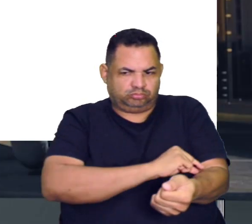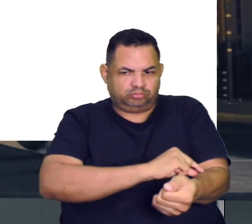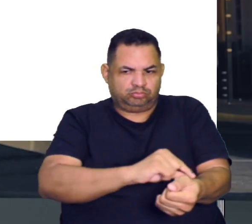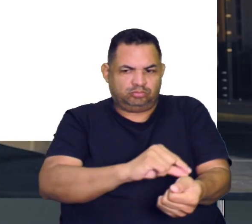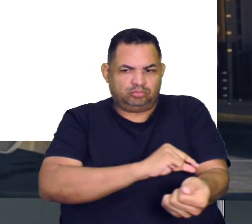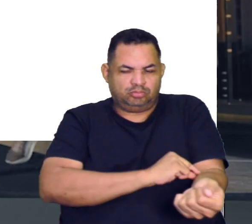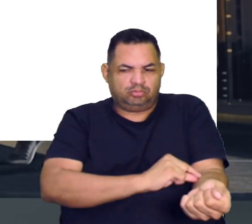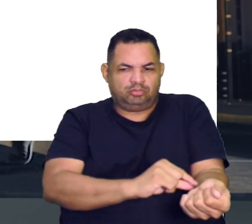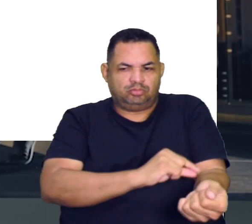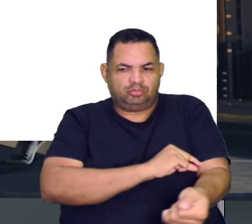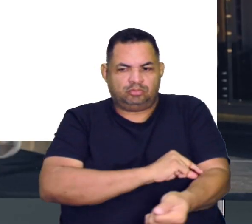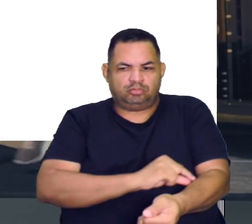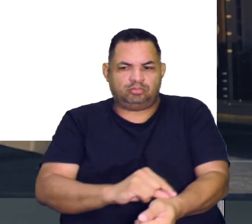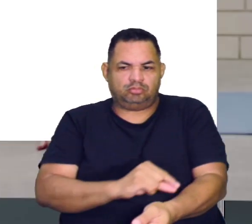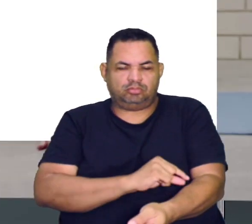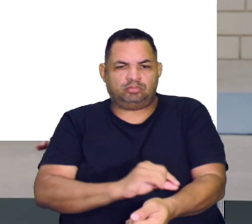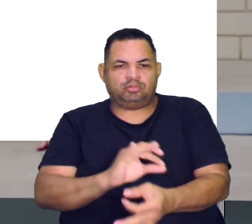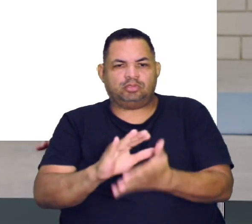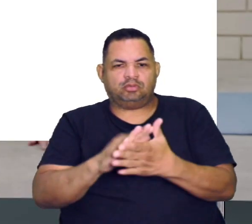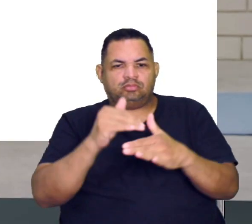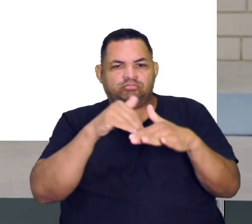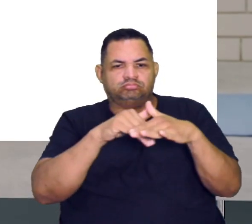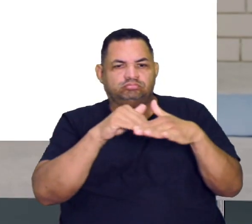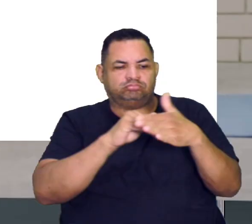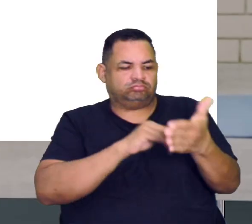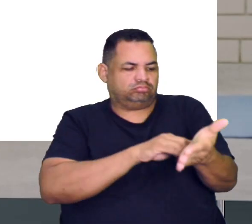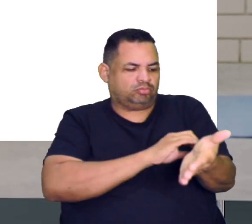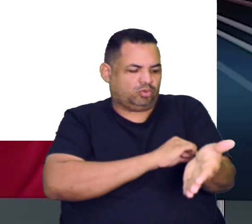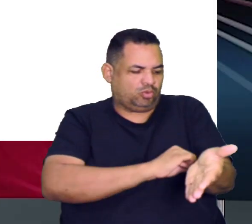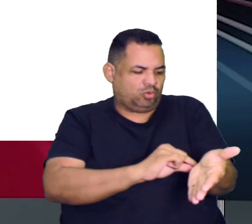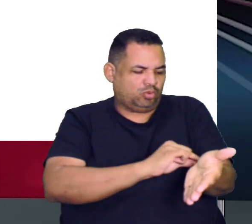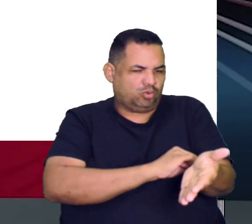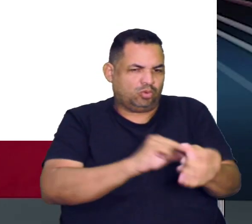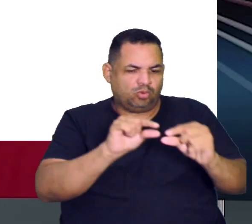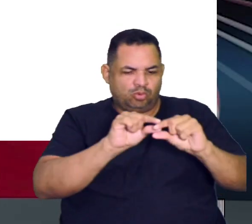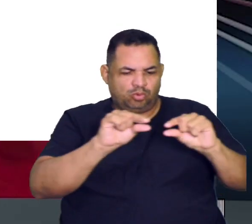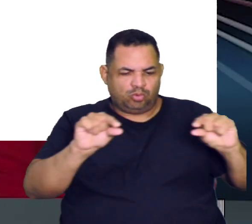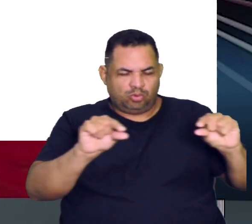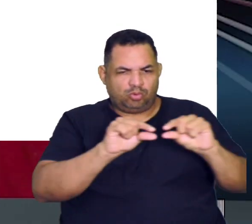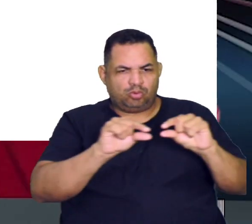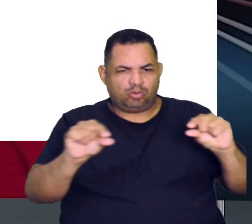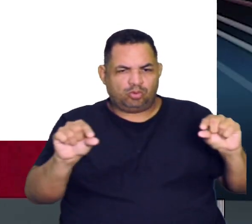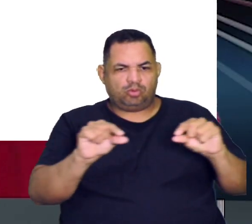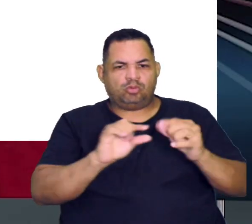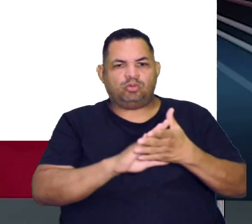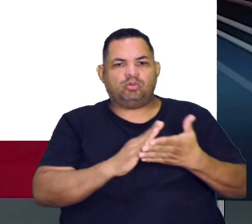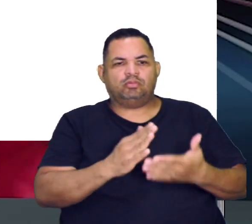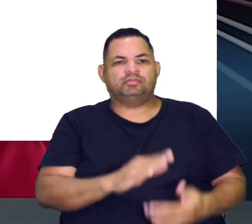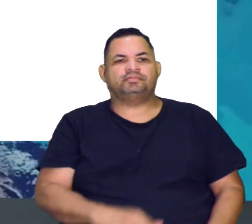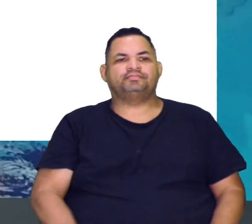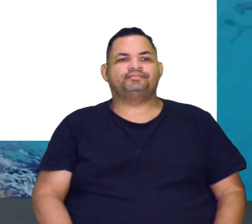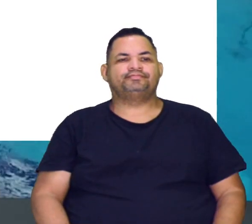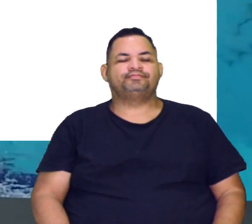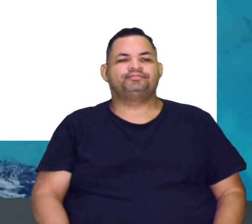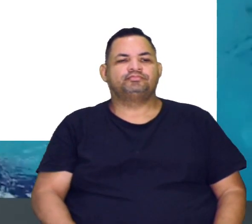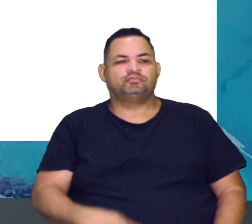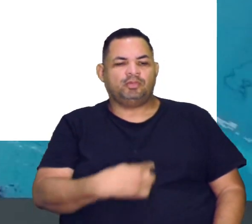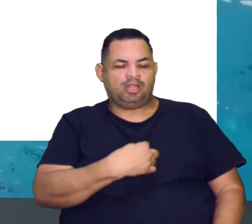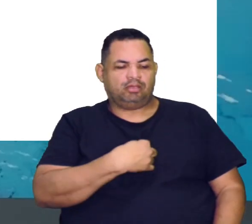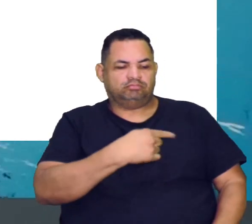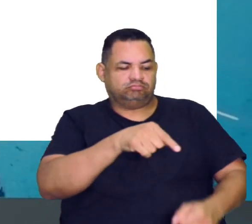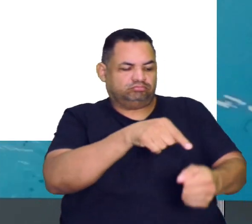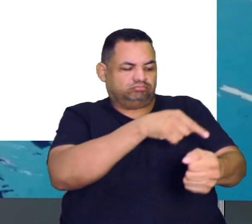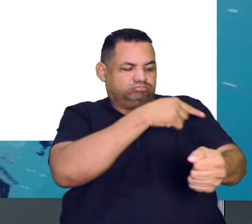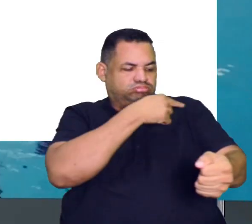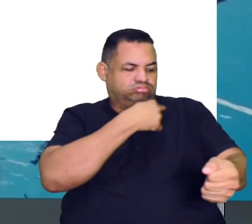de gordura que vão se instalar ali na parede interna da artéria coronária, da artéria que vai levar aí